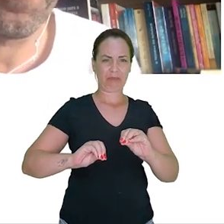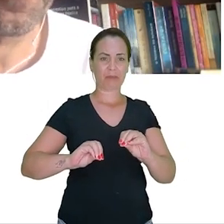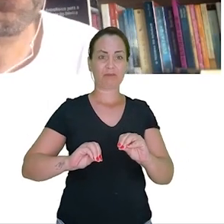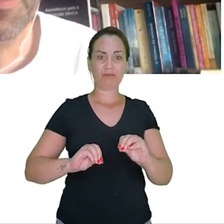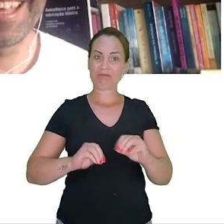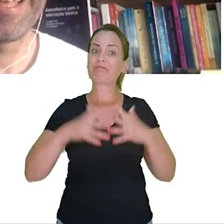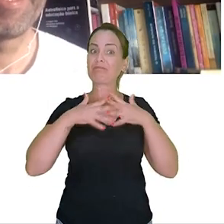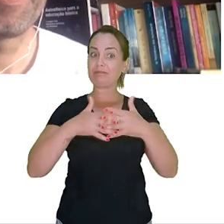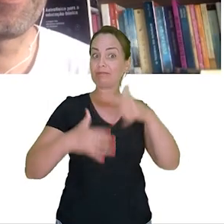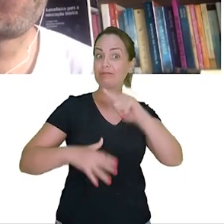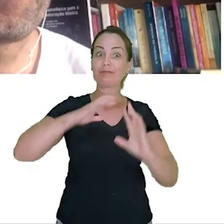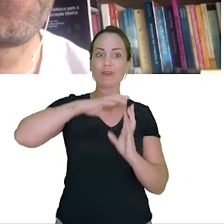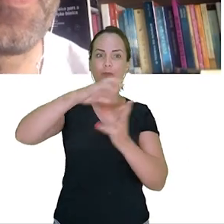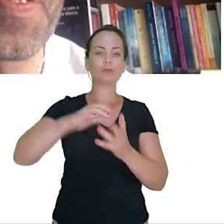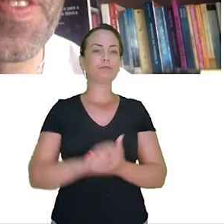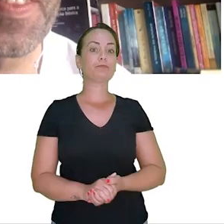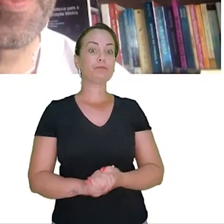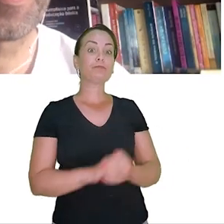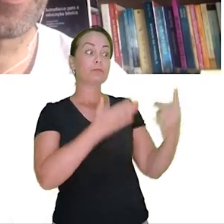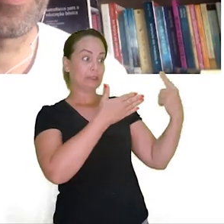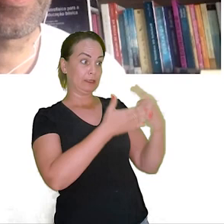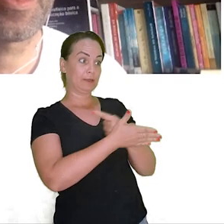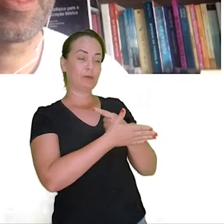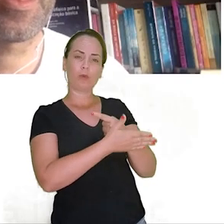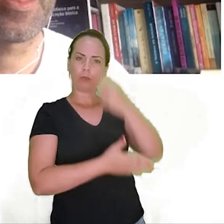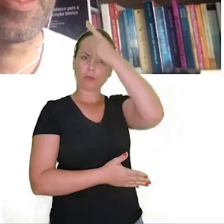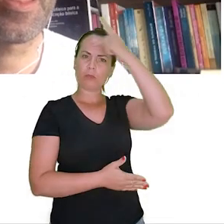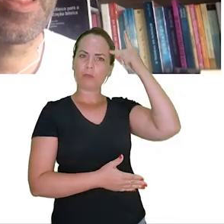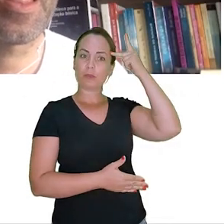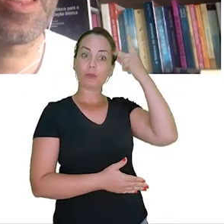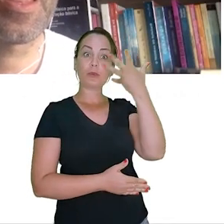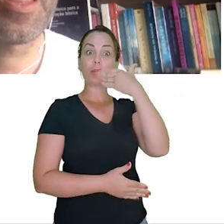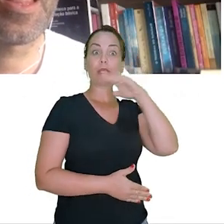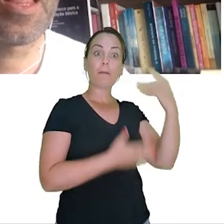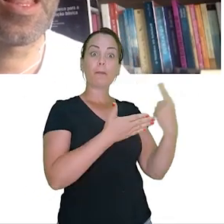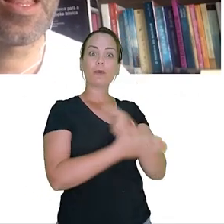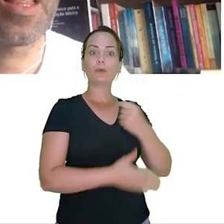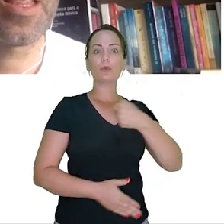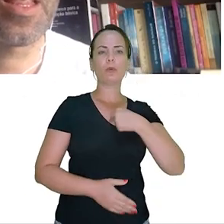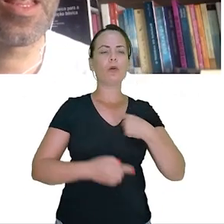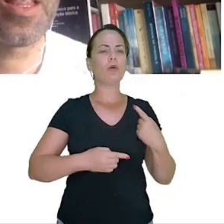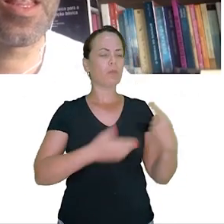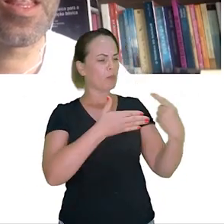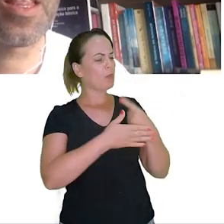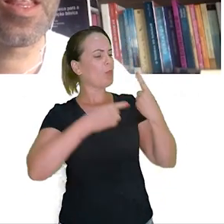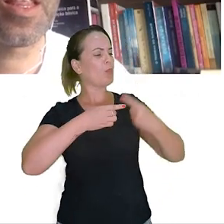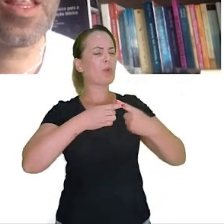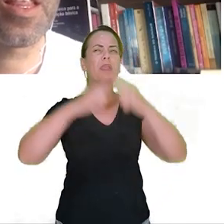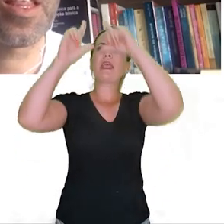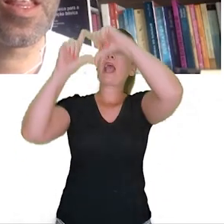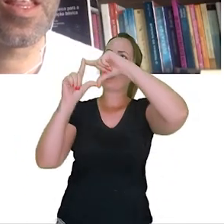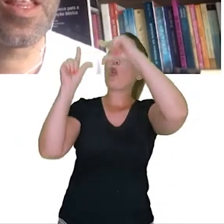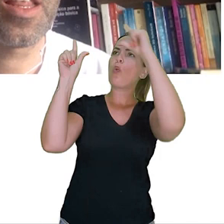planeta. Alan, essa semana eu recebi uma pergunta de uma criança que perguntou para mim o seguinte: por